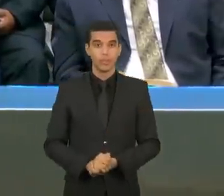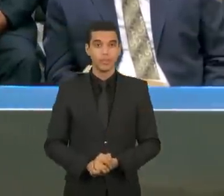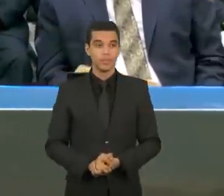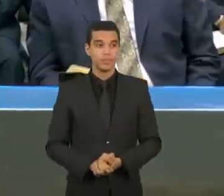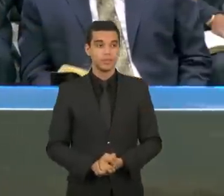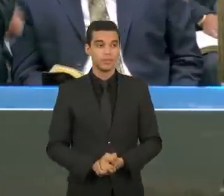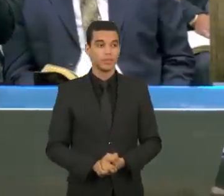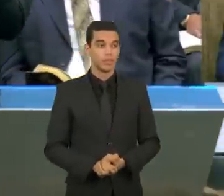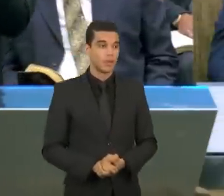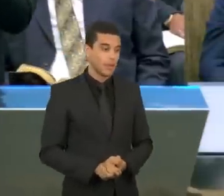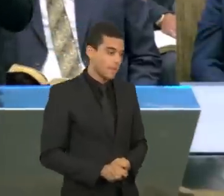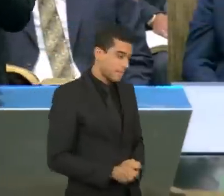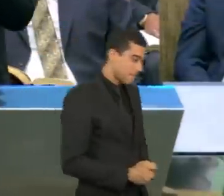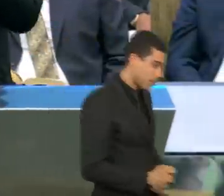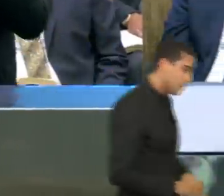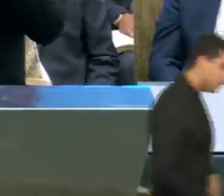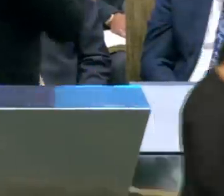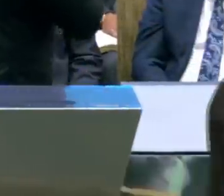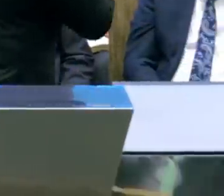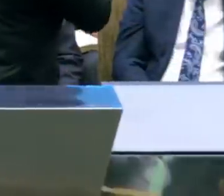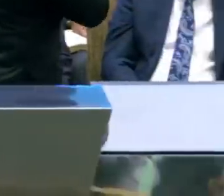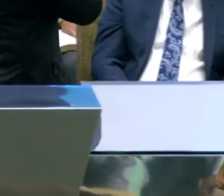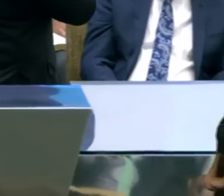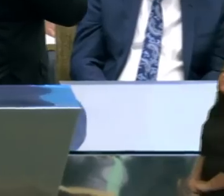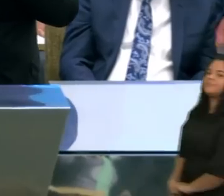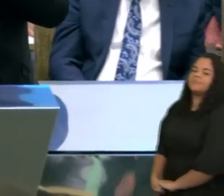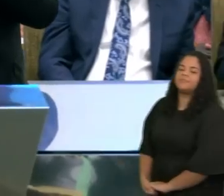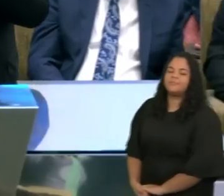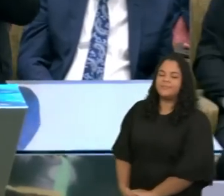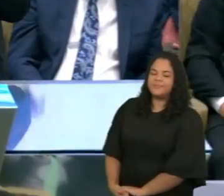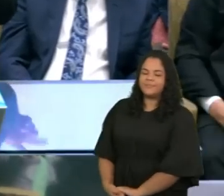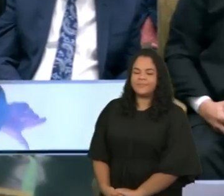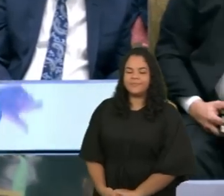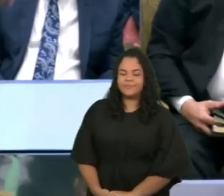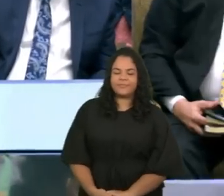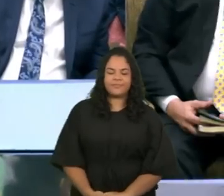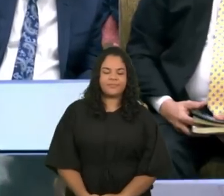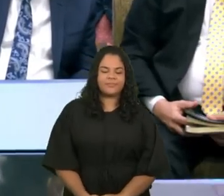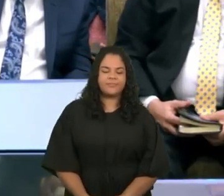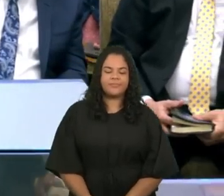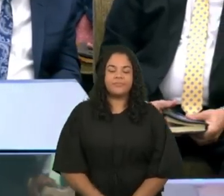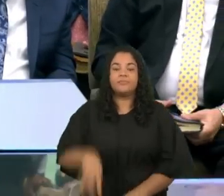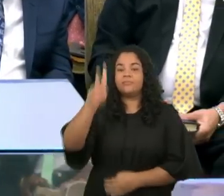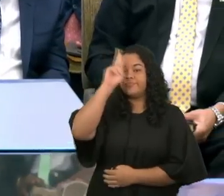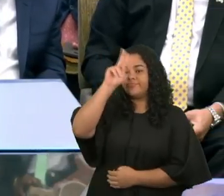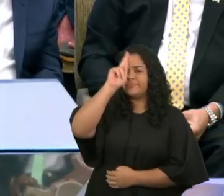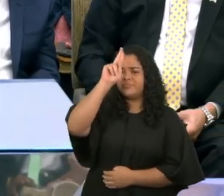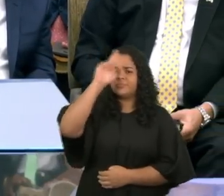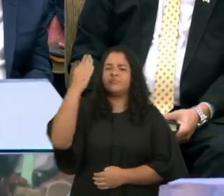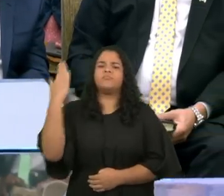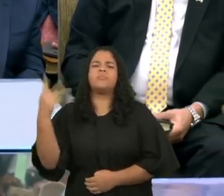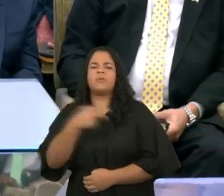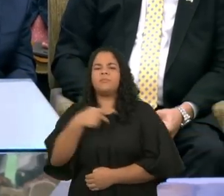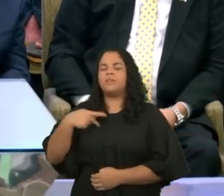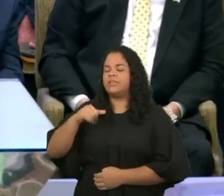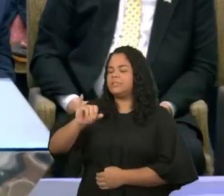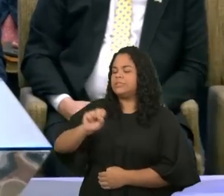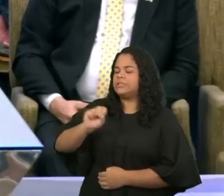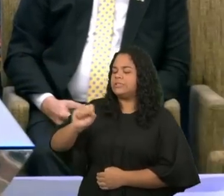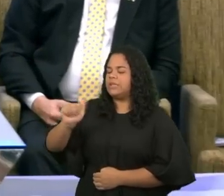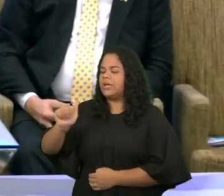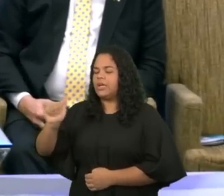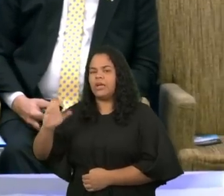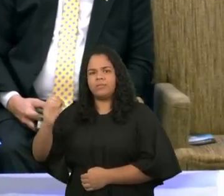quero a permissão do pastor Isaac para contar, de um professor dele que quase o reprovava, era quase que inimigo pessoal